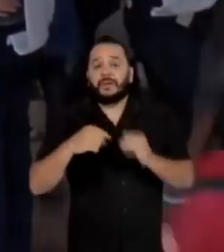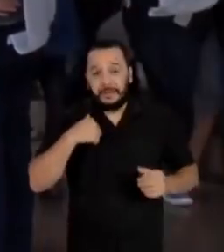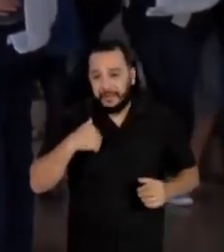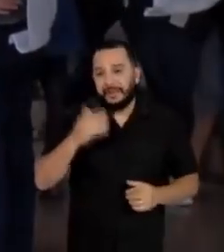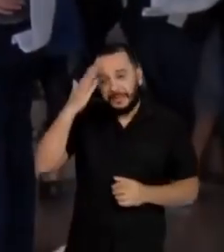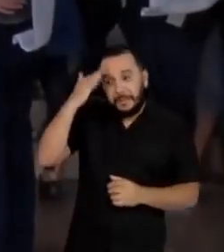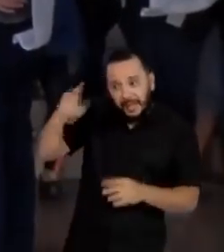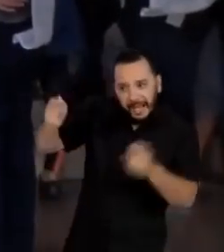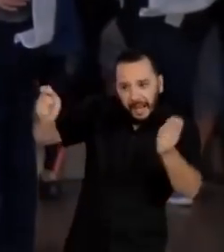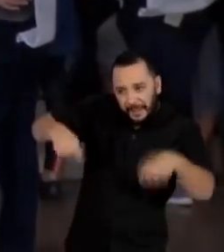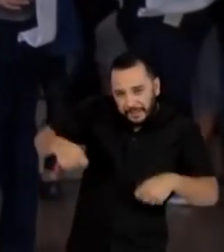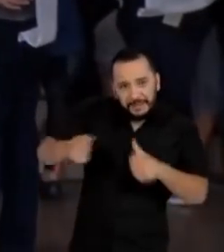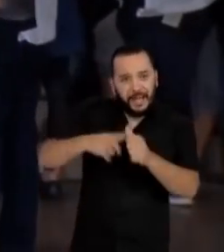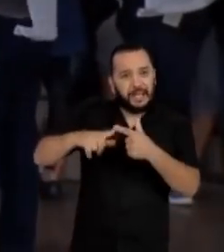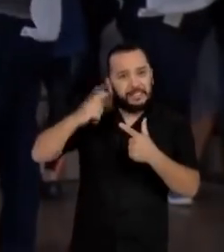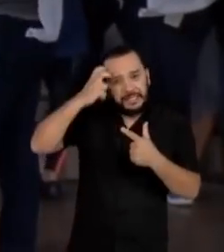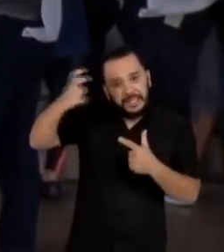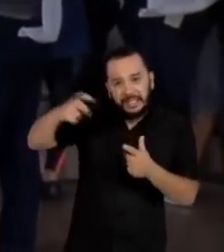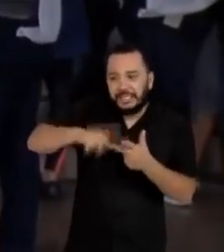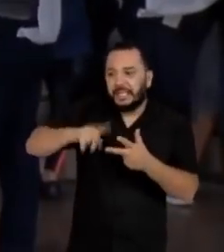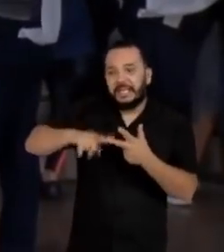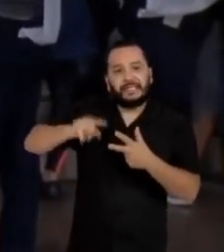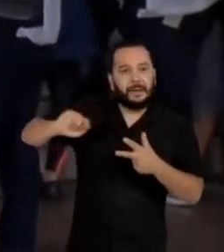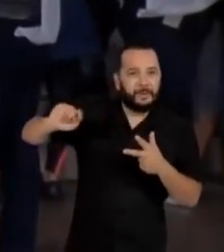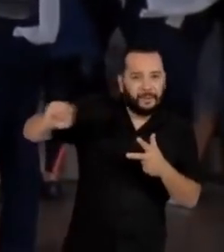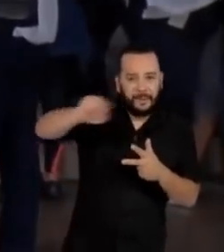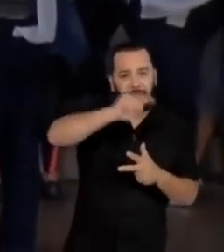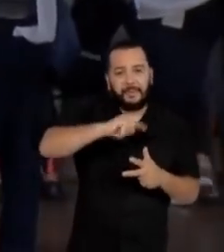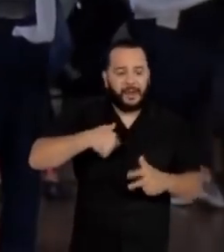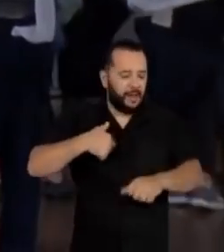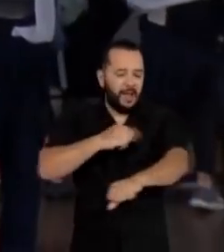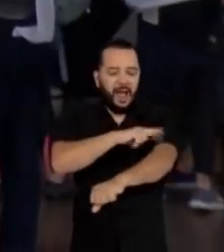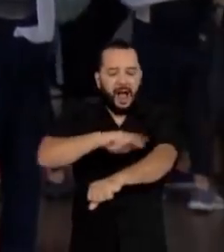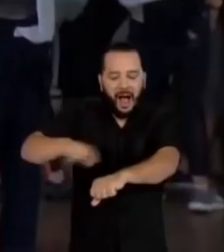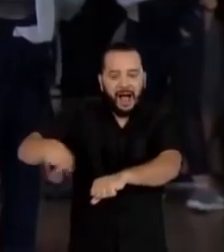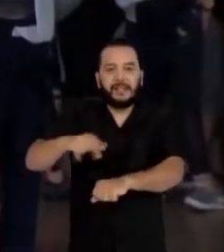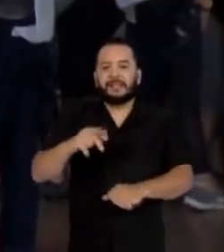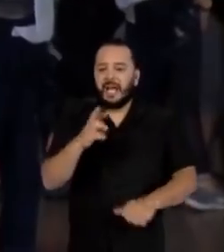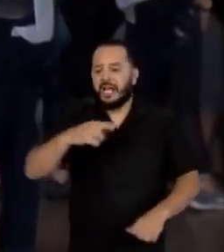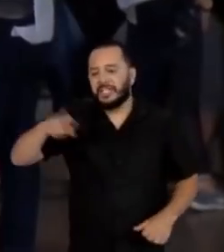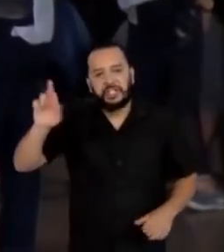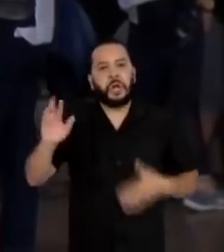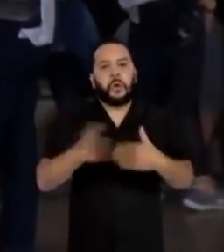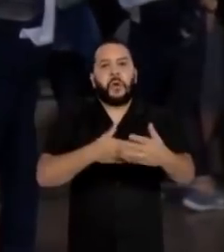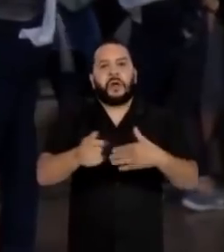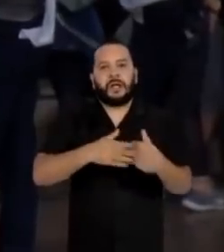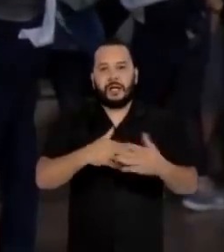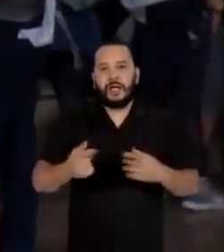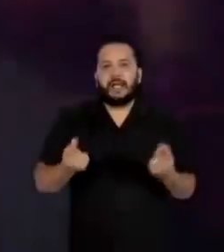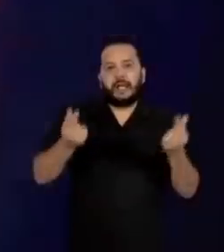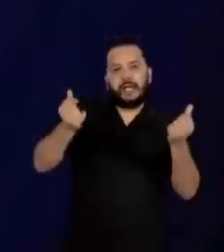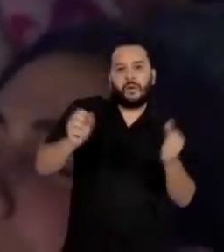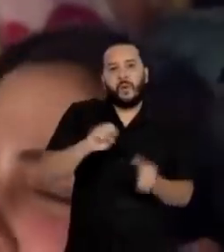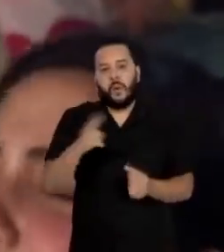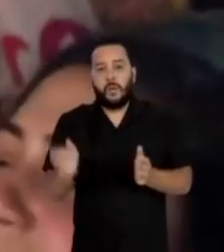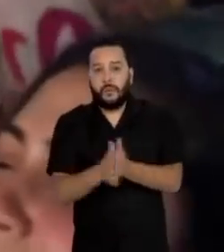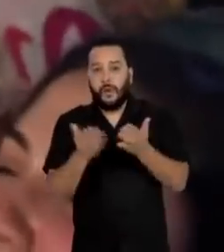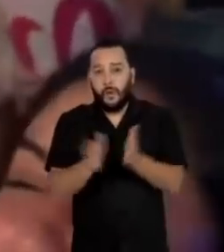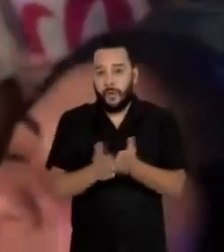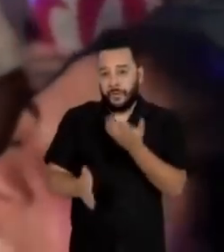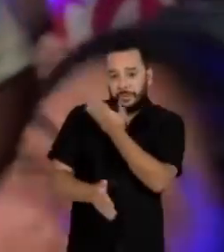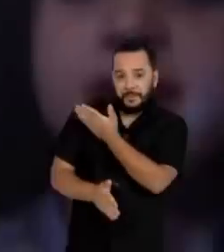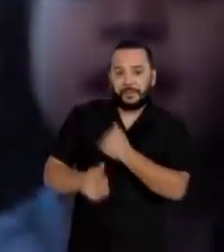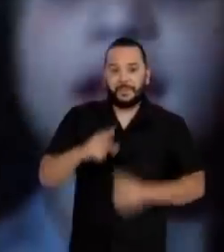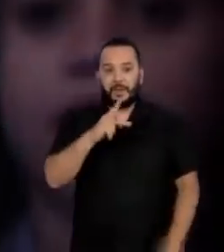as suas potências, as suas capacidades, independente da cor, da pele, da religião delas, da classe social e econômica. O Kululan